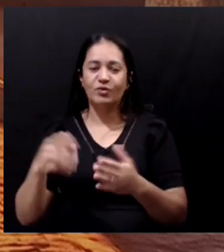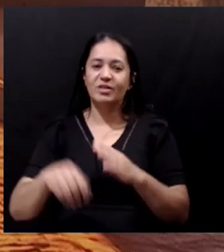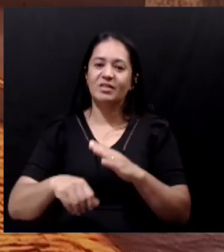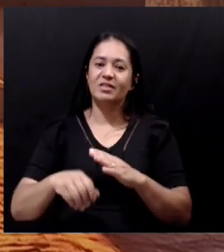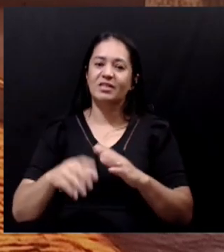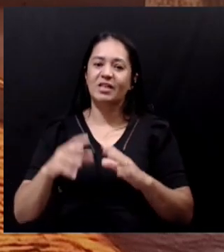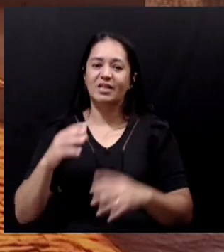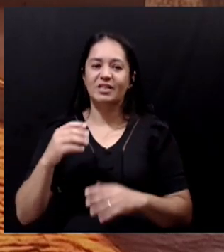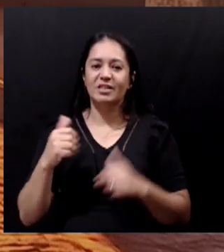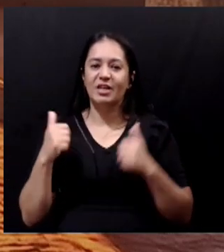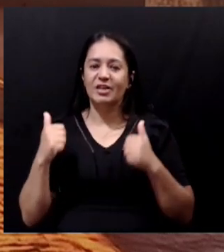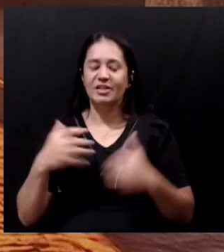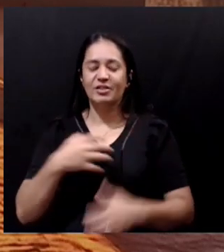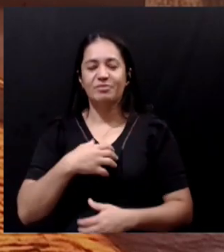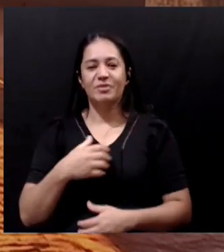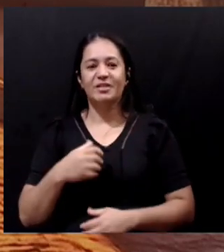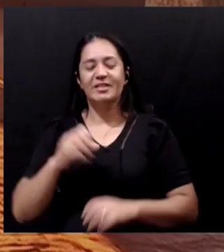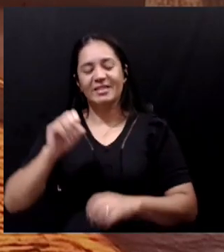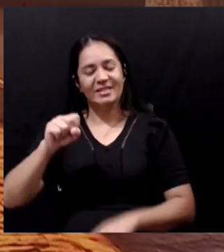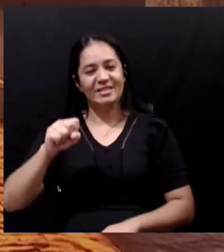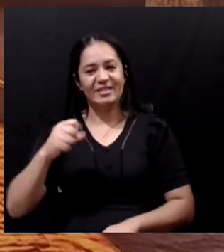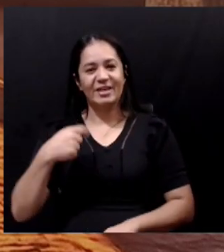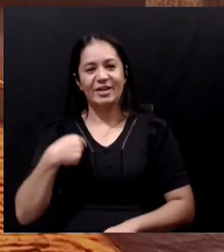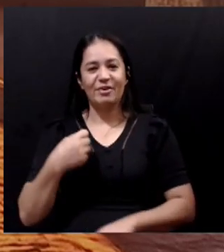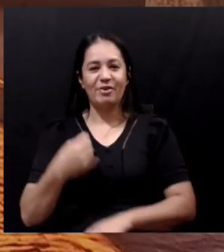Sim, é emocionante, viu?